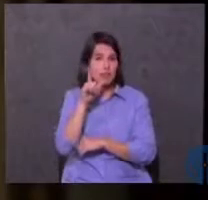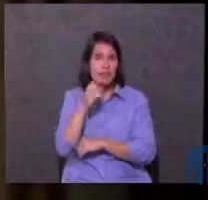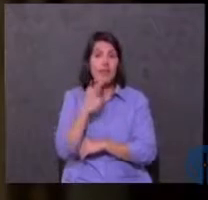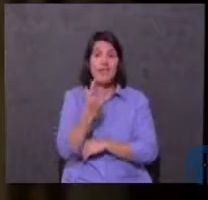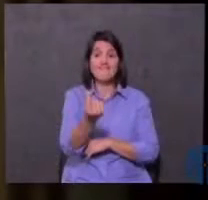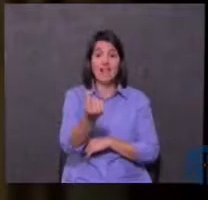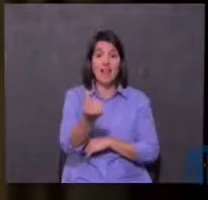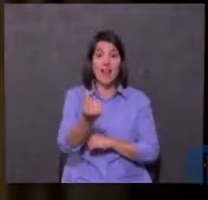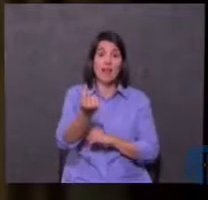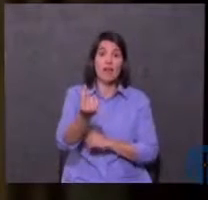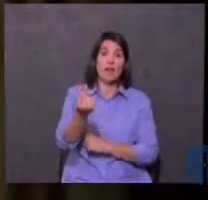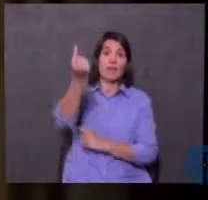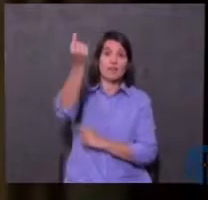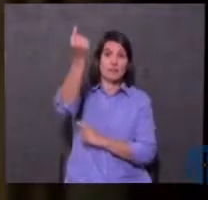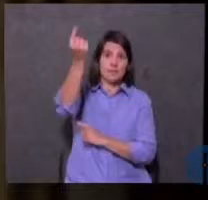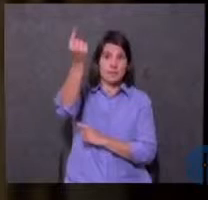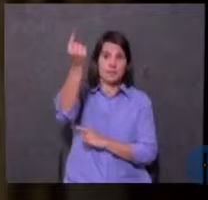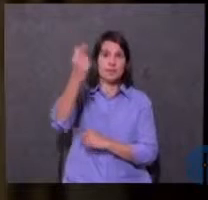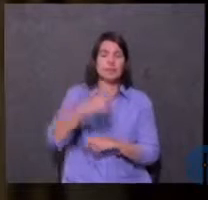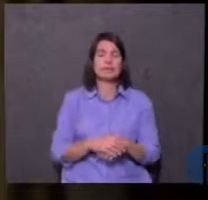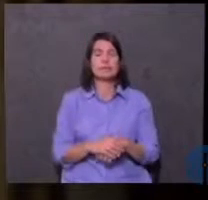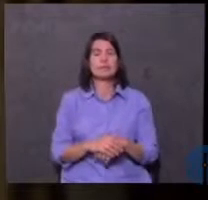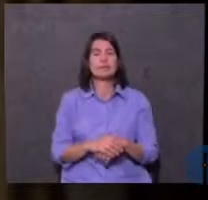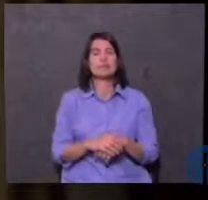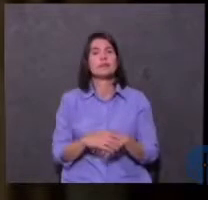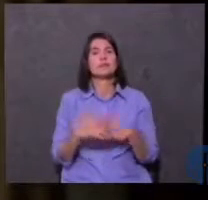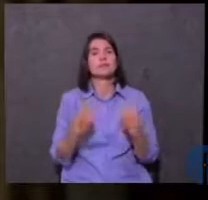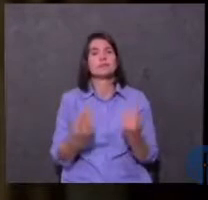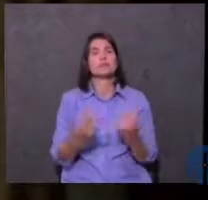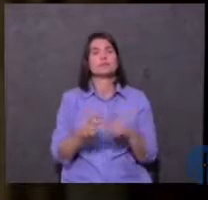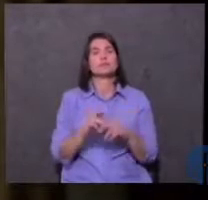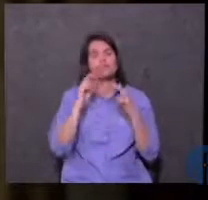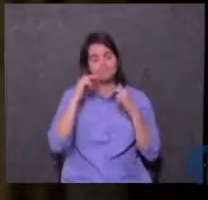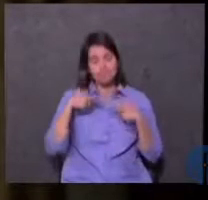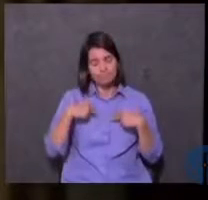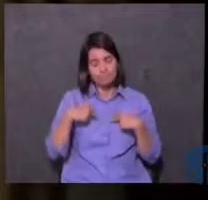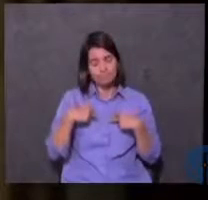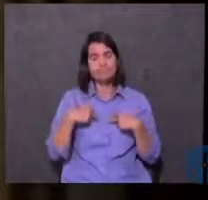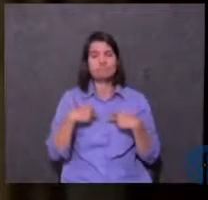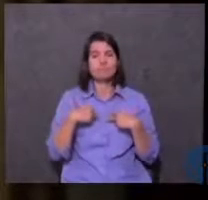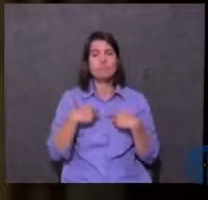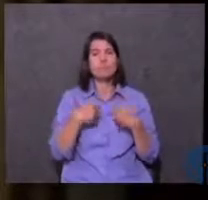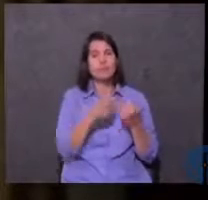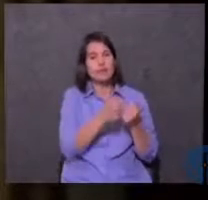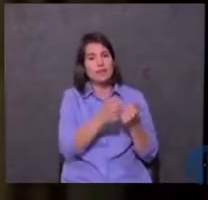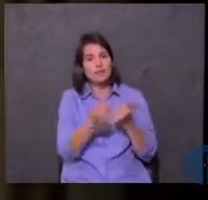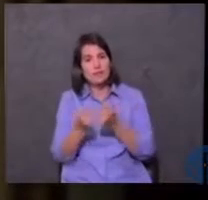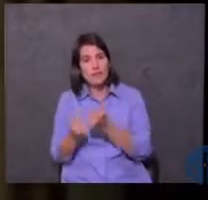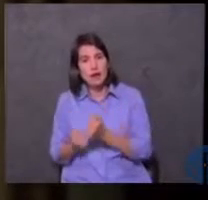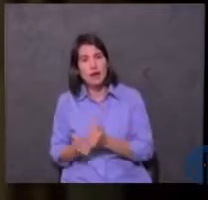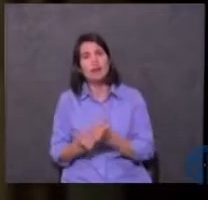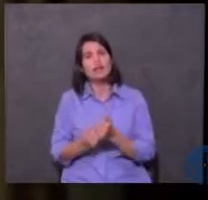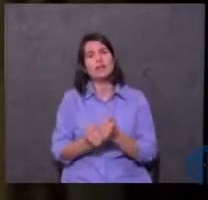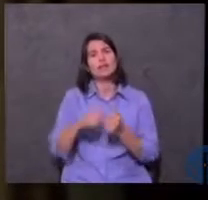levantadas. Iremos meditar nos mistérios gozosos do Rosário.